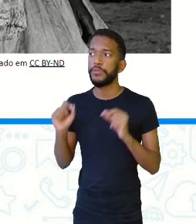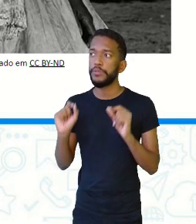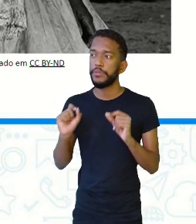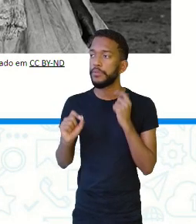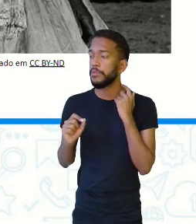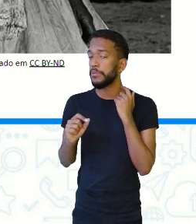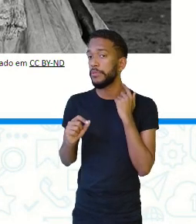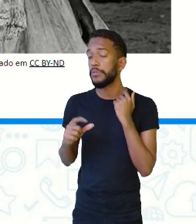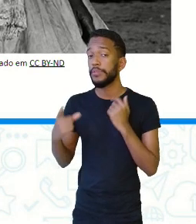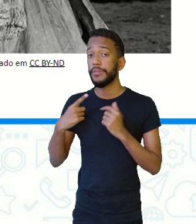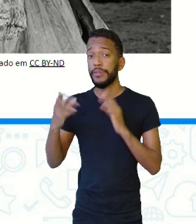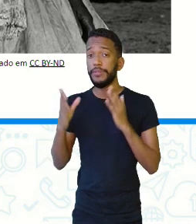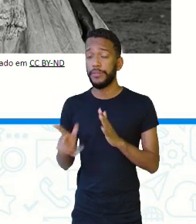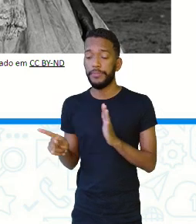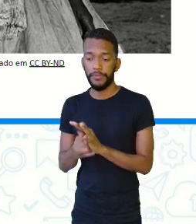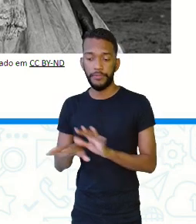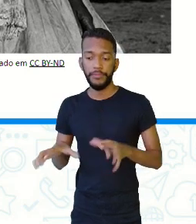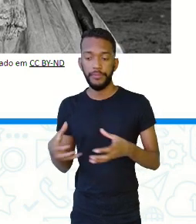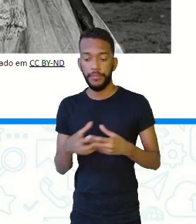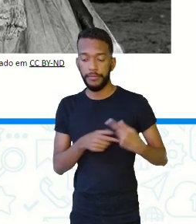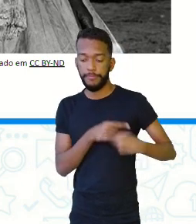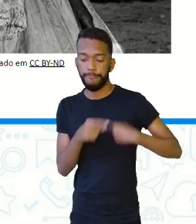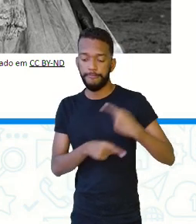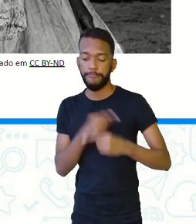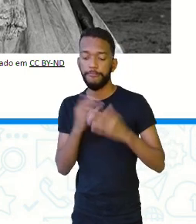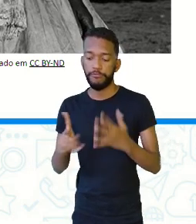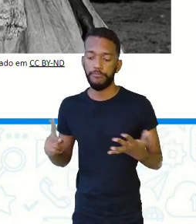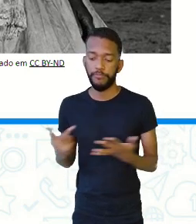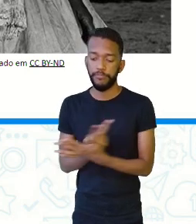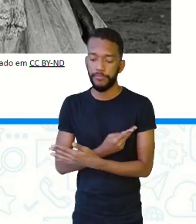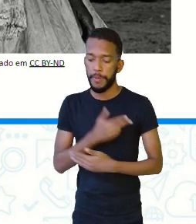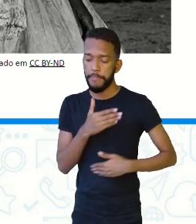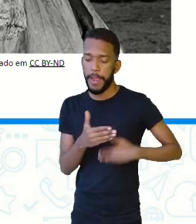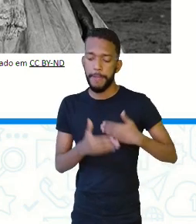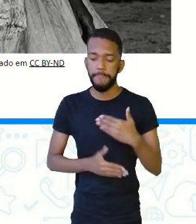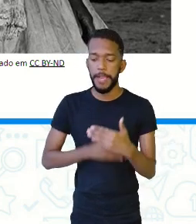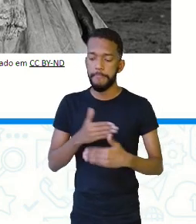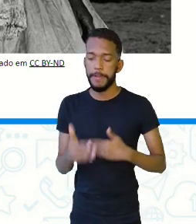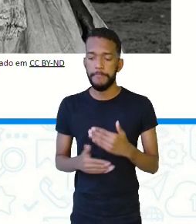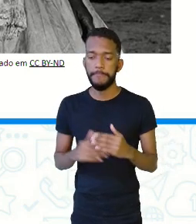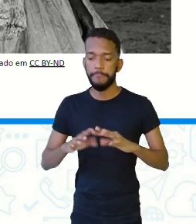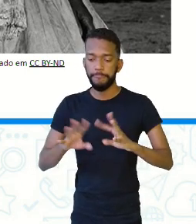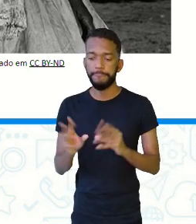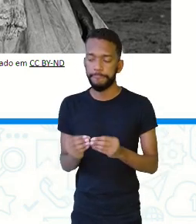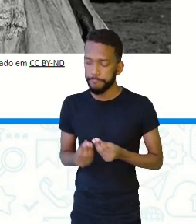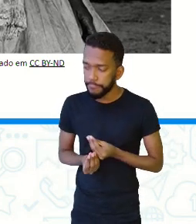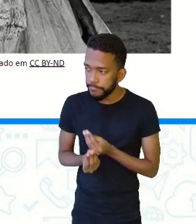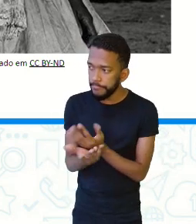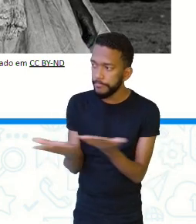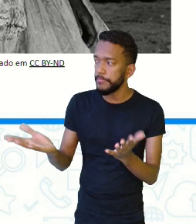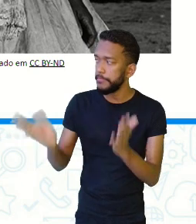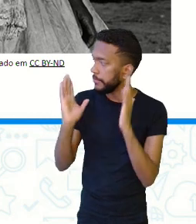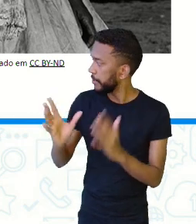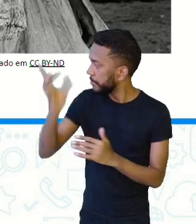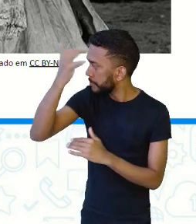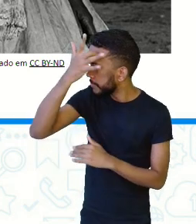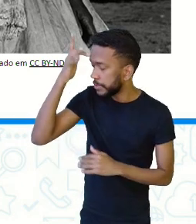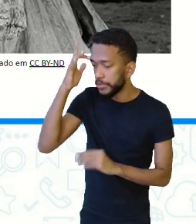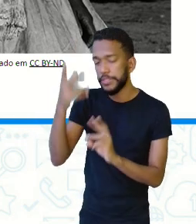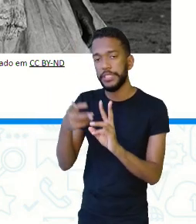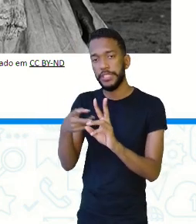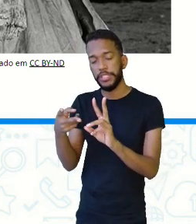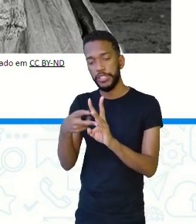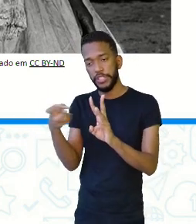ele deixa aqui a sua herança. Quando ele passa, sempre deixa um pouquinho de si. Então, tanto os indígenas quanto